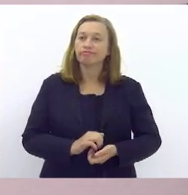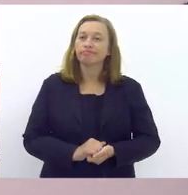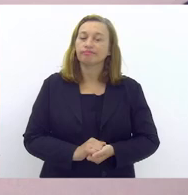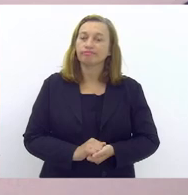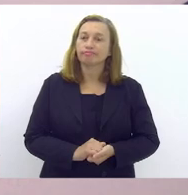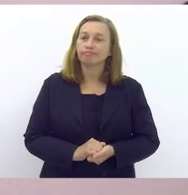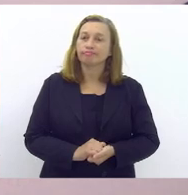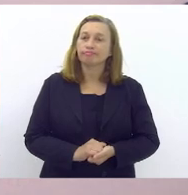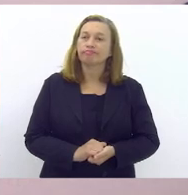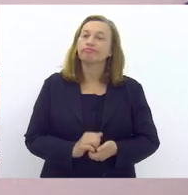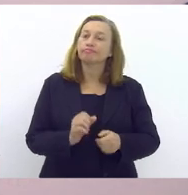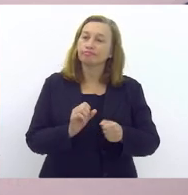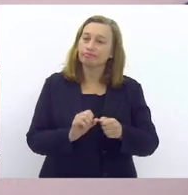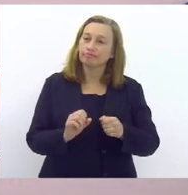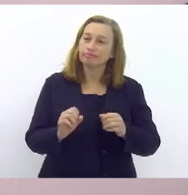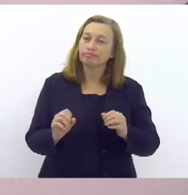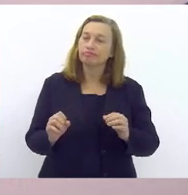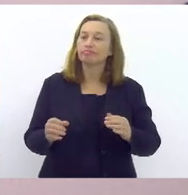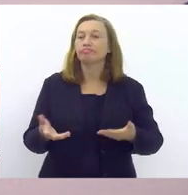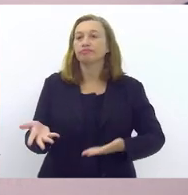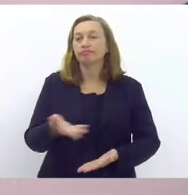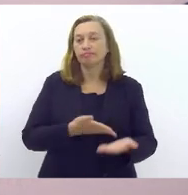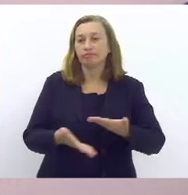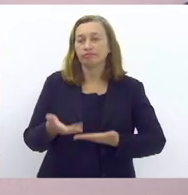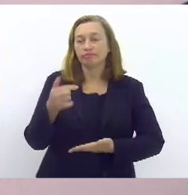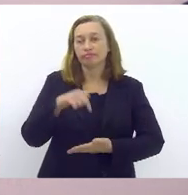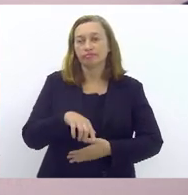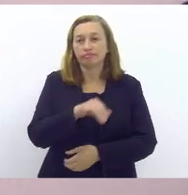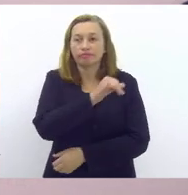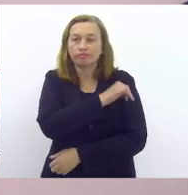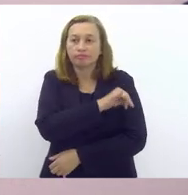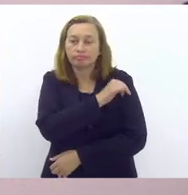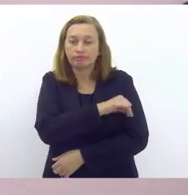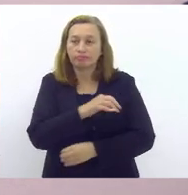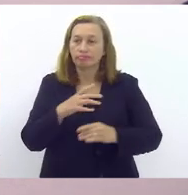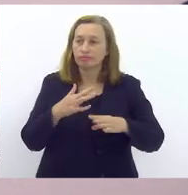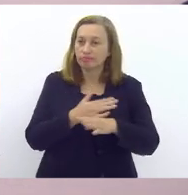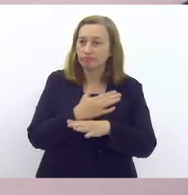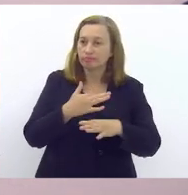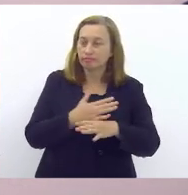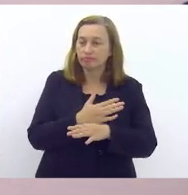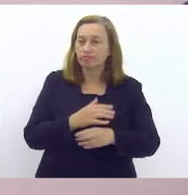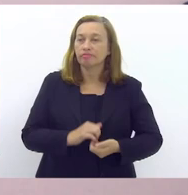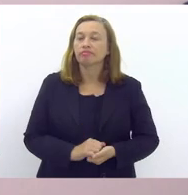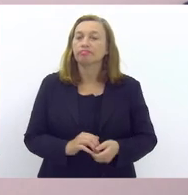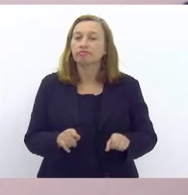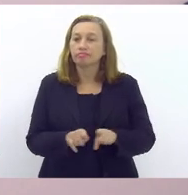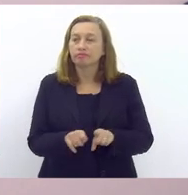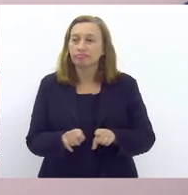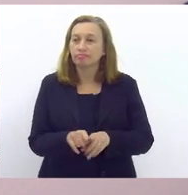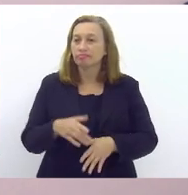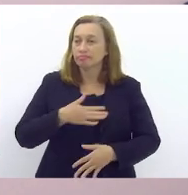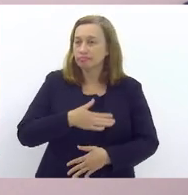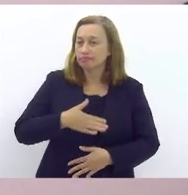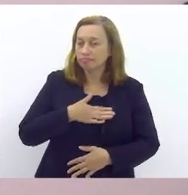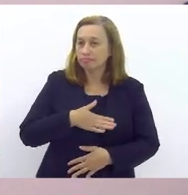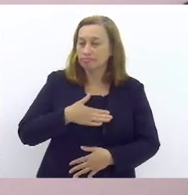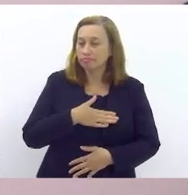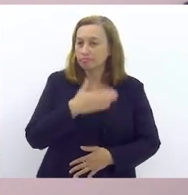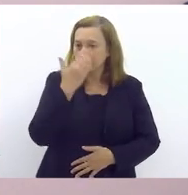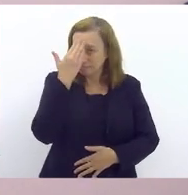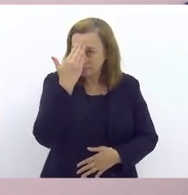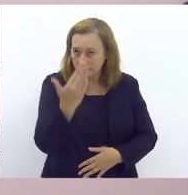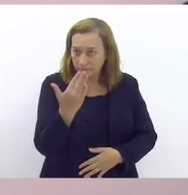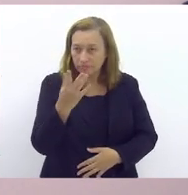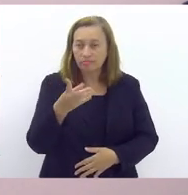para estar fazendo isso aqui no Rio de Janeiro, na nossa cidade. E também gostaria muito de